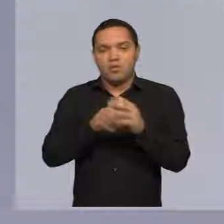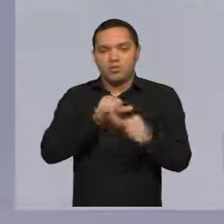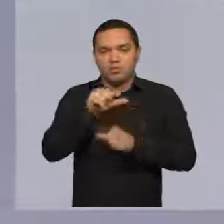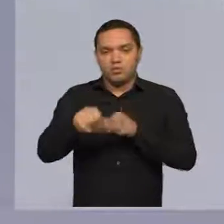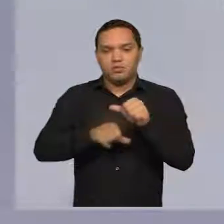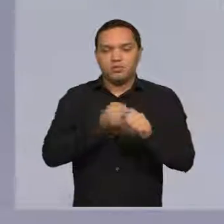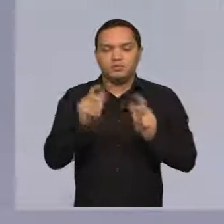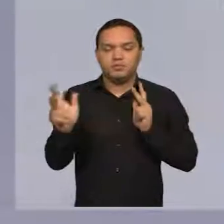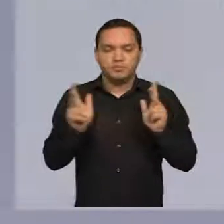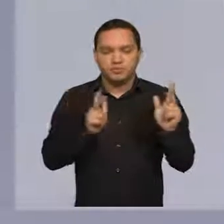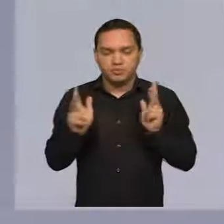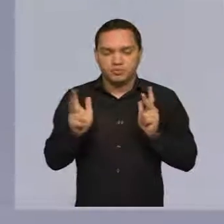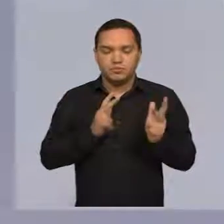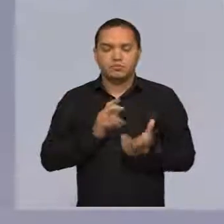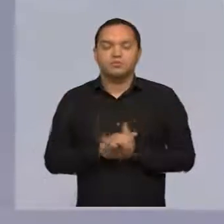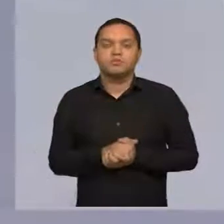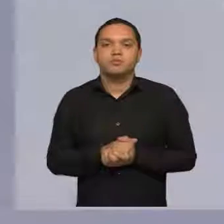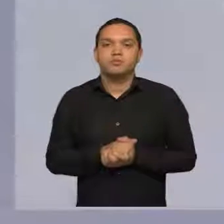aí foi quantificado.